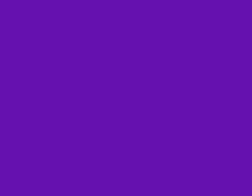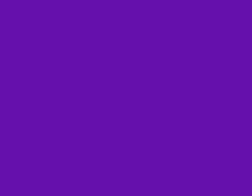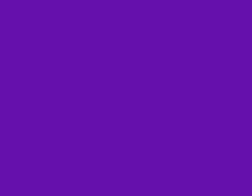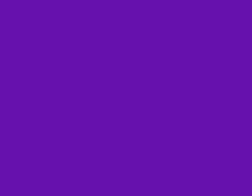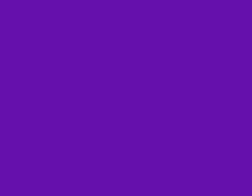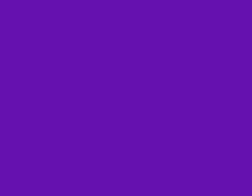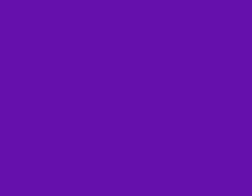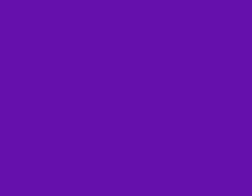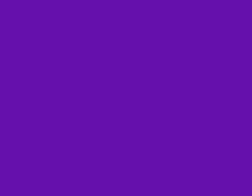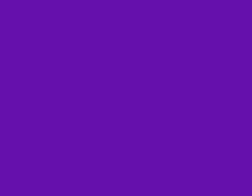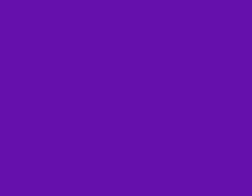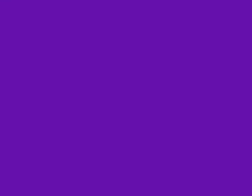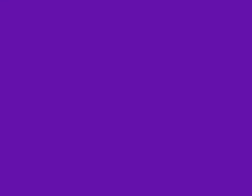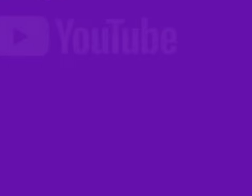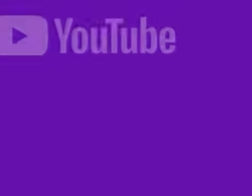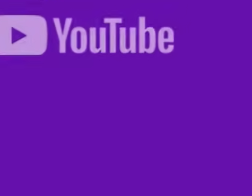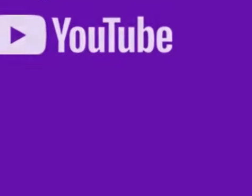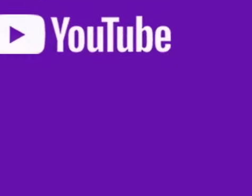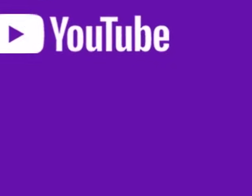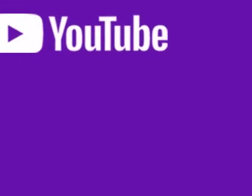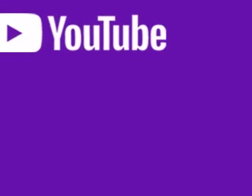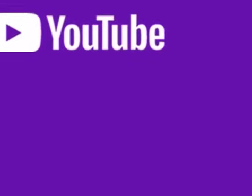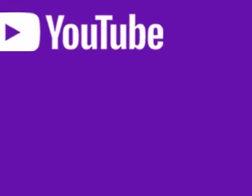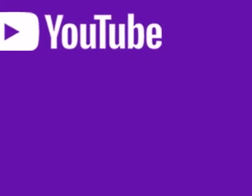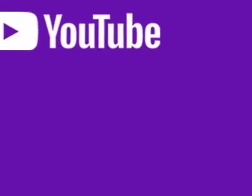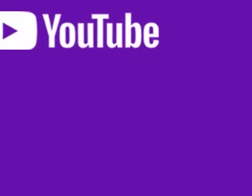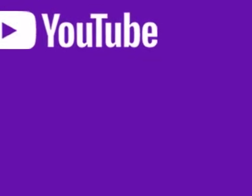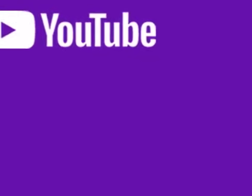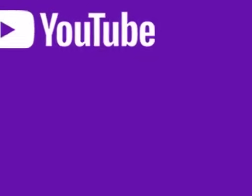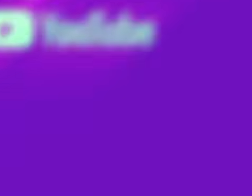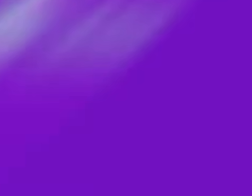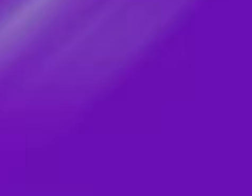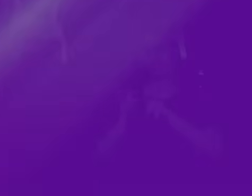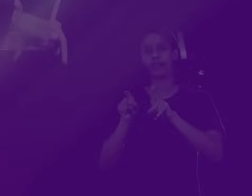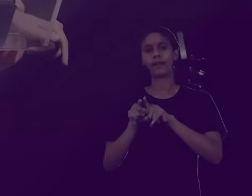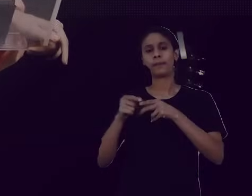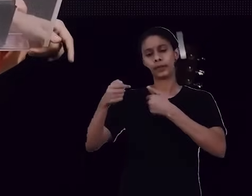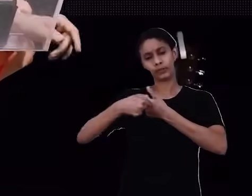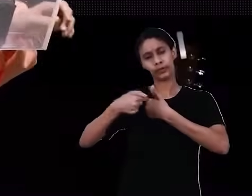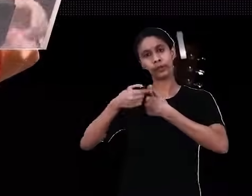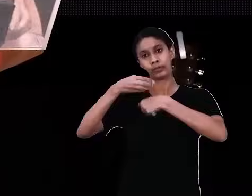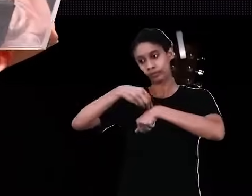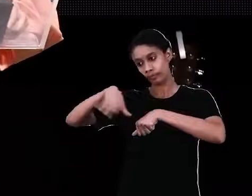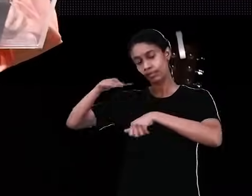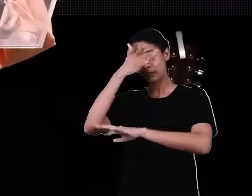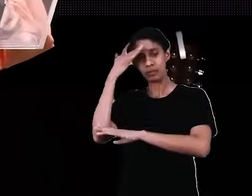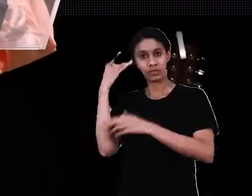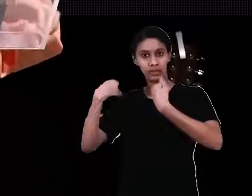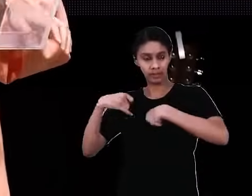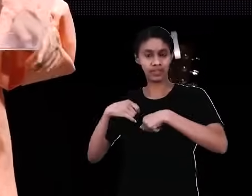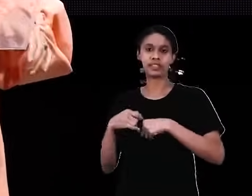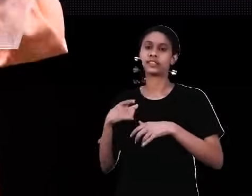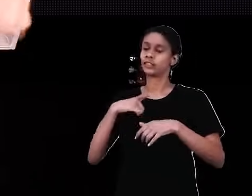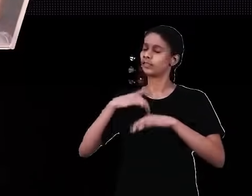Deus! Vocês vão me ajudar a pregar, minha gente? Deixe seu comentário, curta, envie para alguém que precisa. Tenho certeza que Deus vai falar o nosso coração,